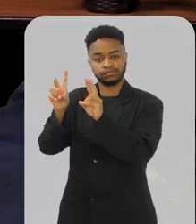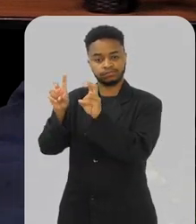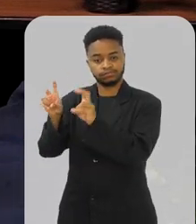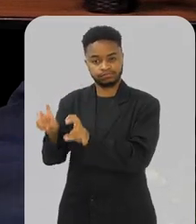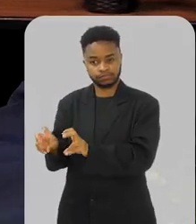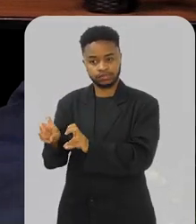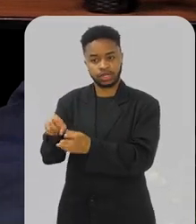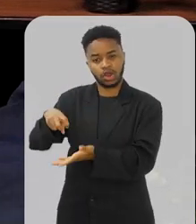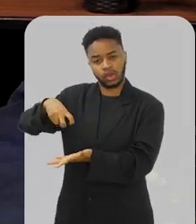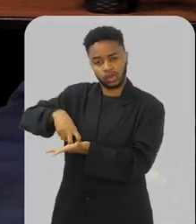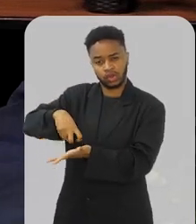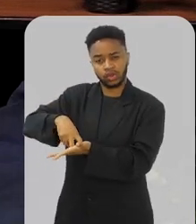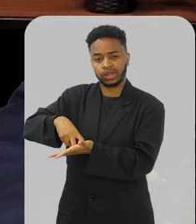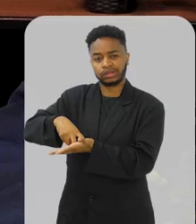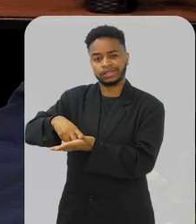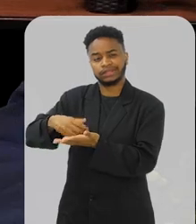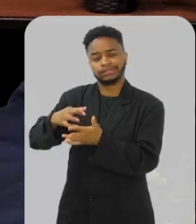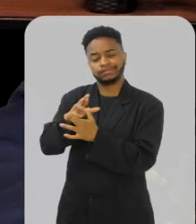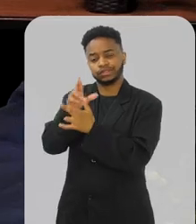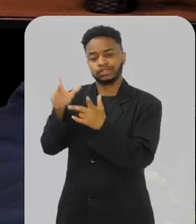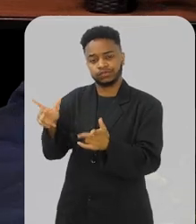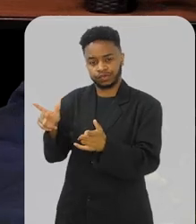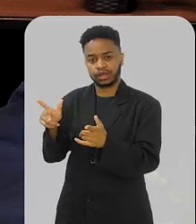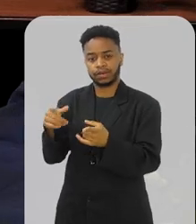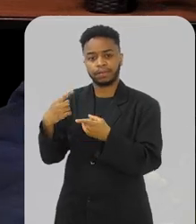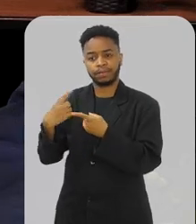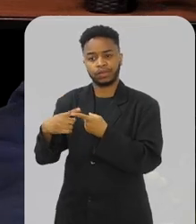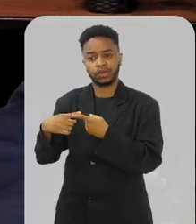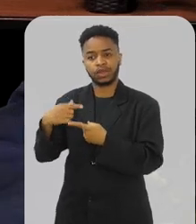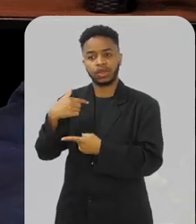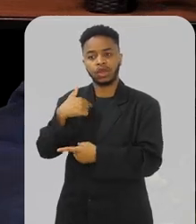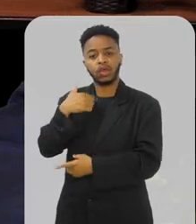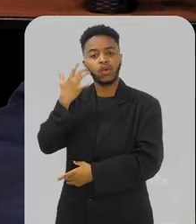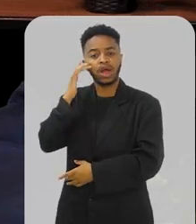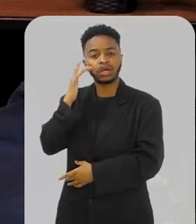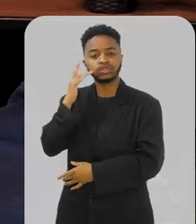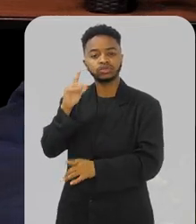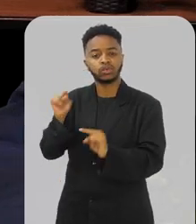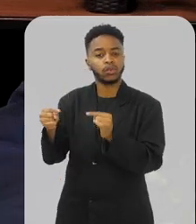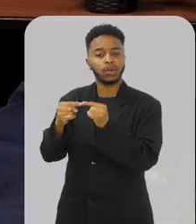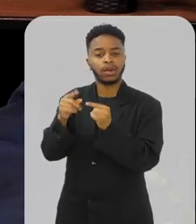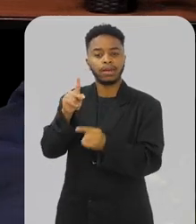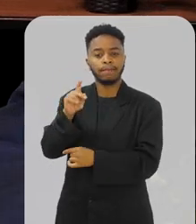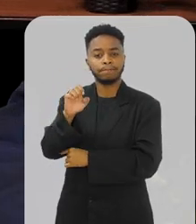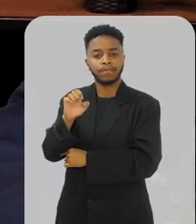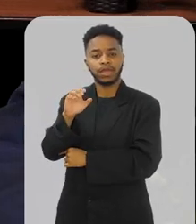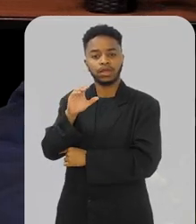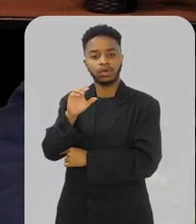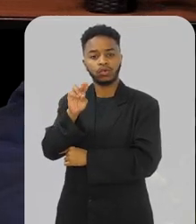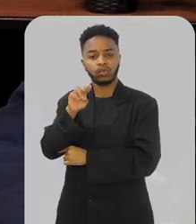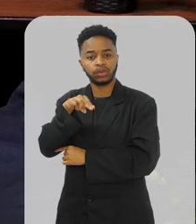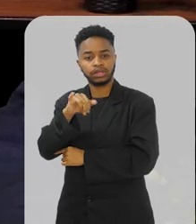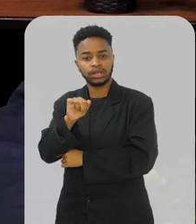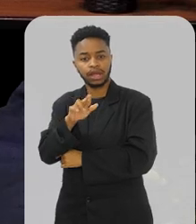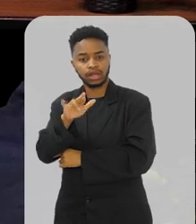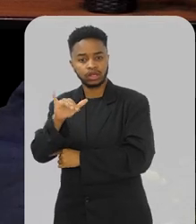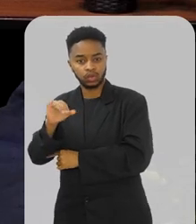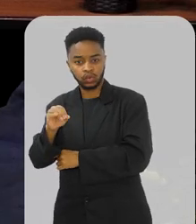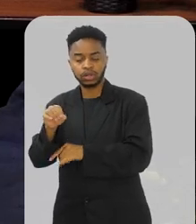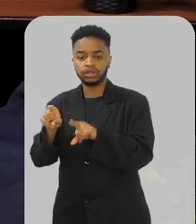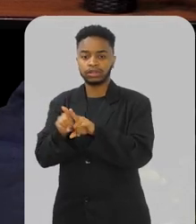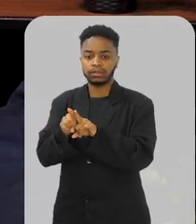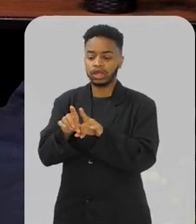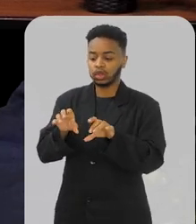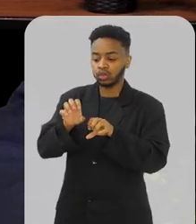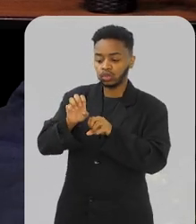as punições são mais pecuniárias. Eu acho que tinha que ser pecuniárias, educativas e, dependendo